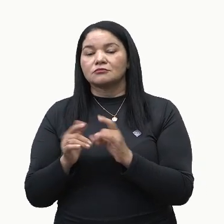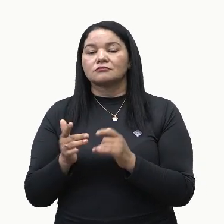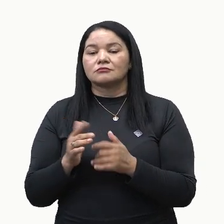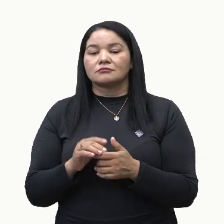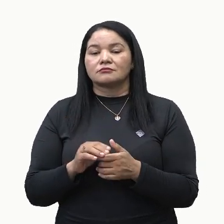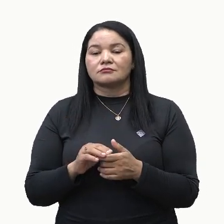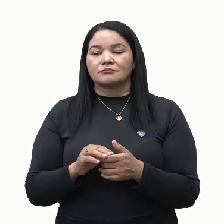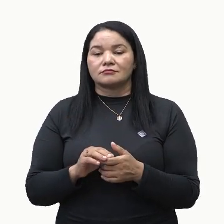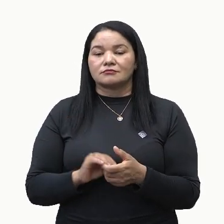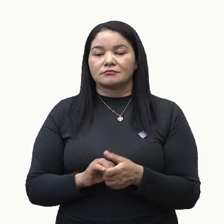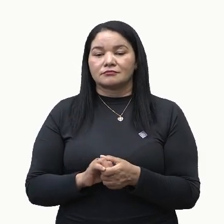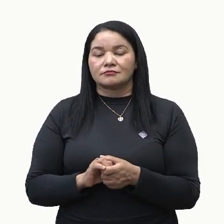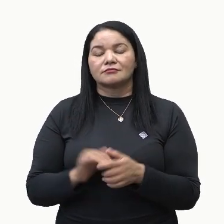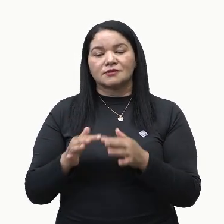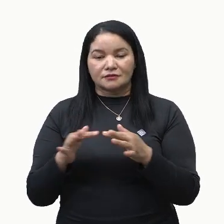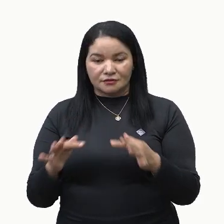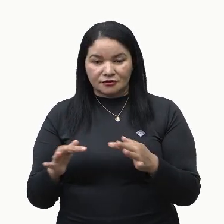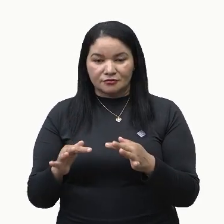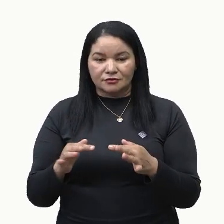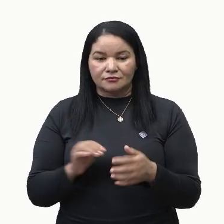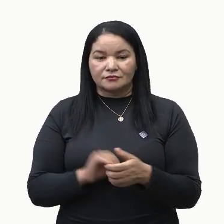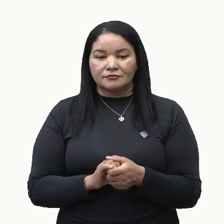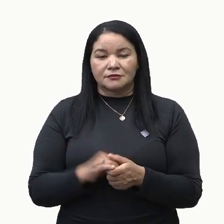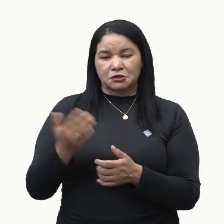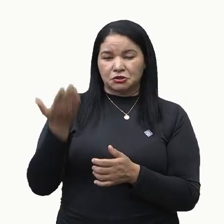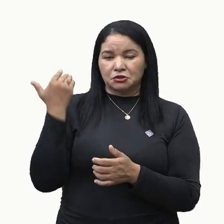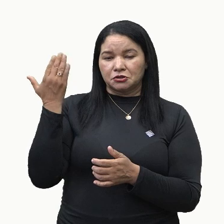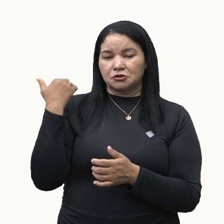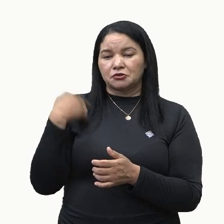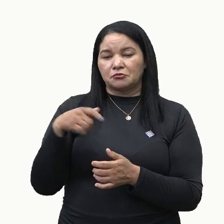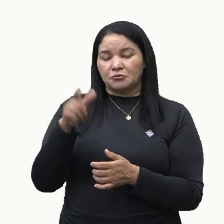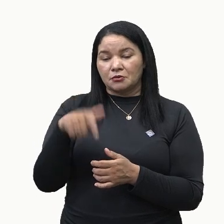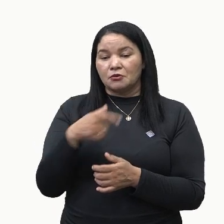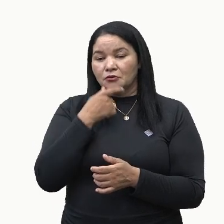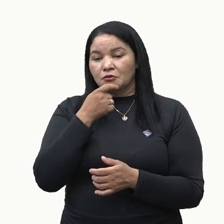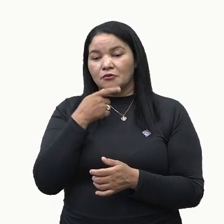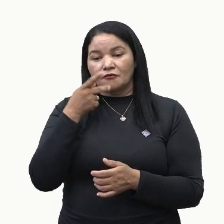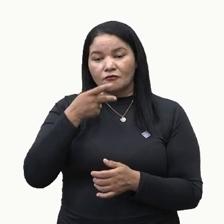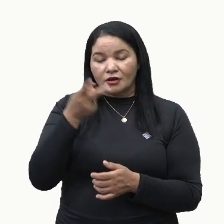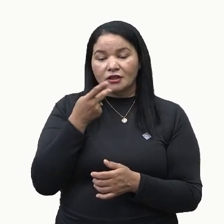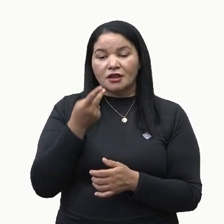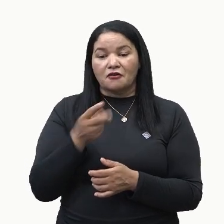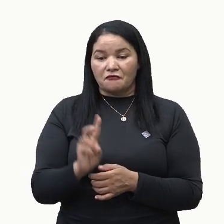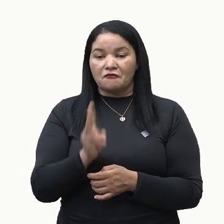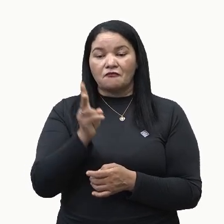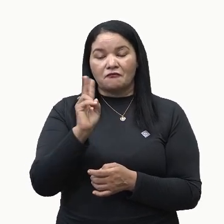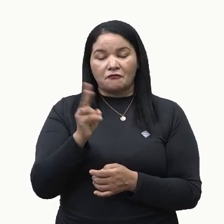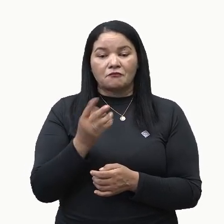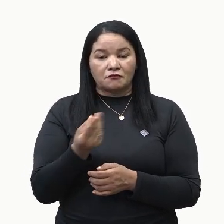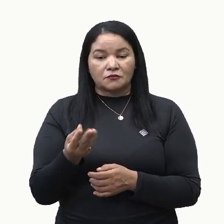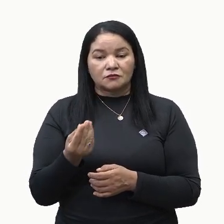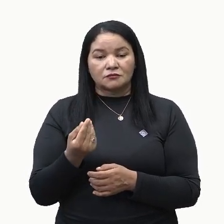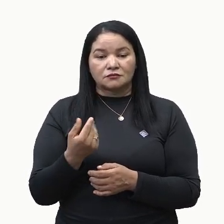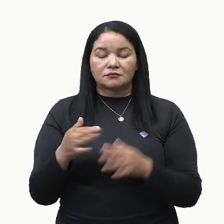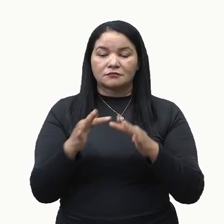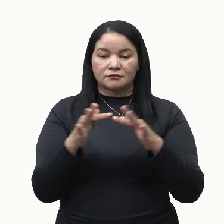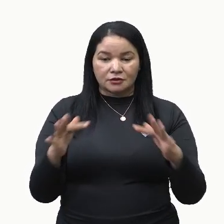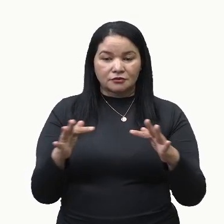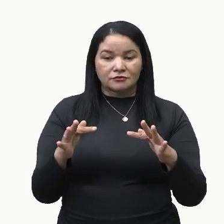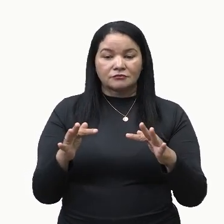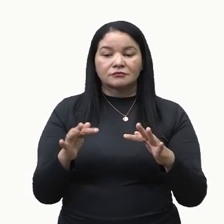Exato, período simples. Antigamente a palavra de um homem valia muito. Período simples, não é